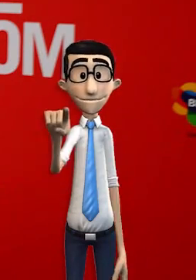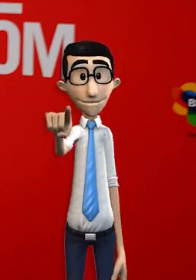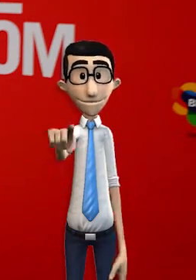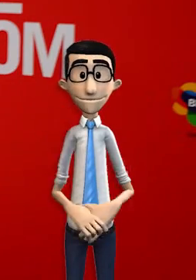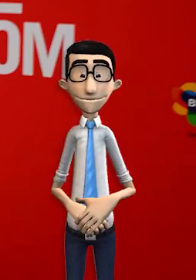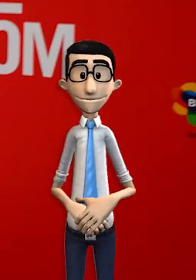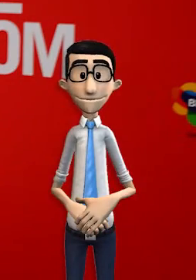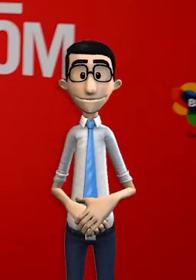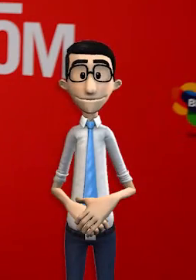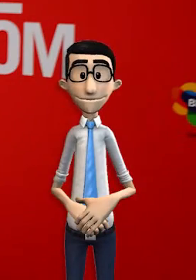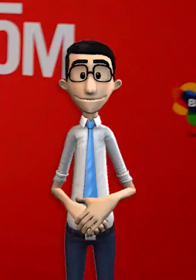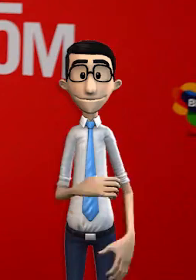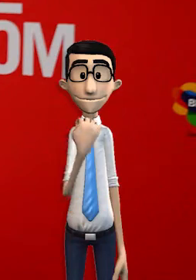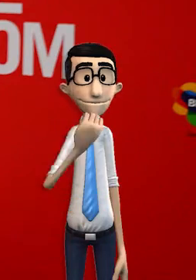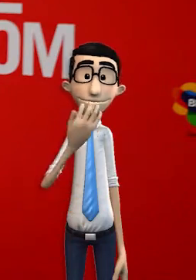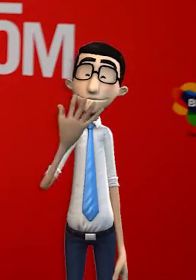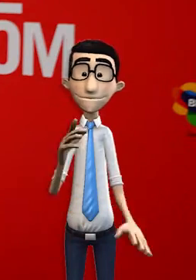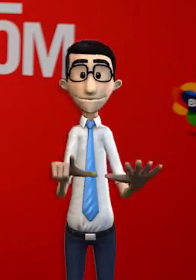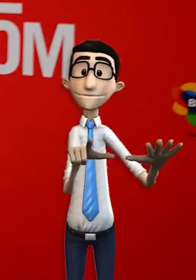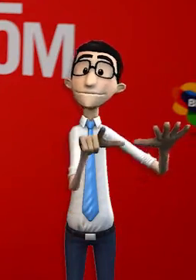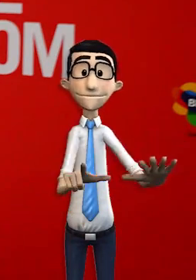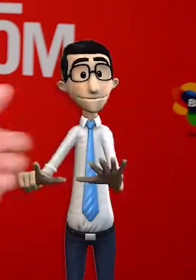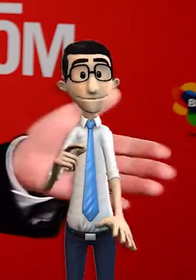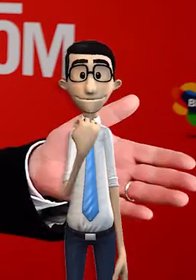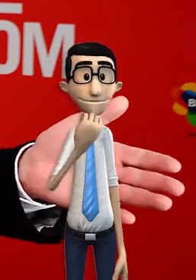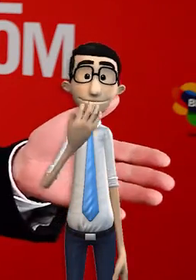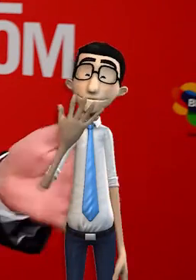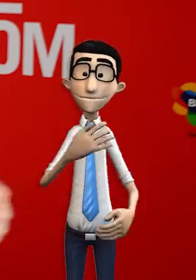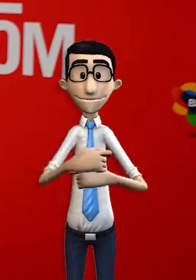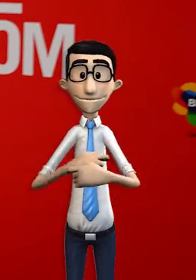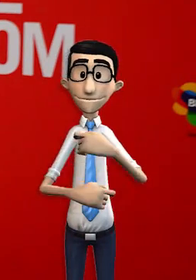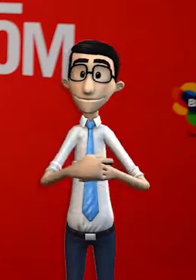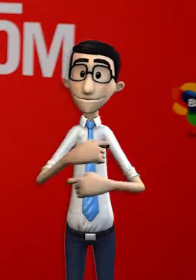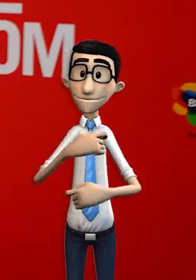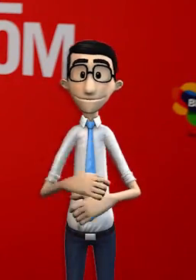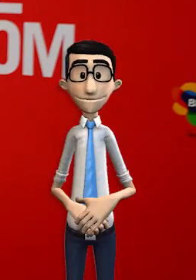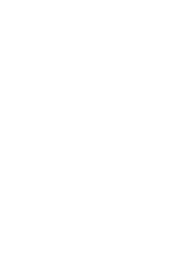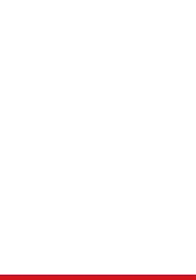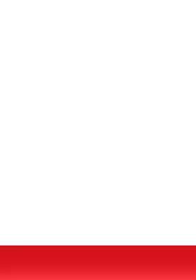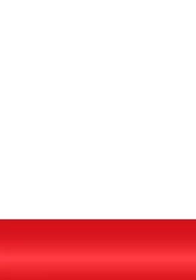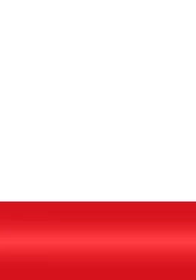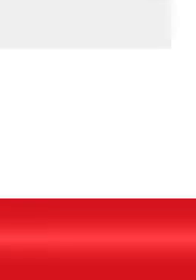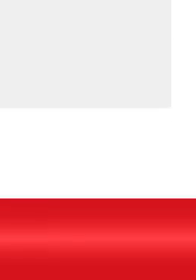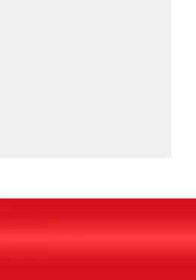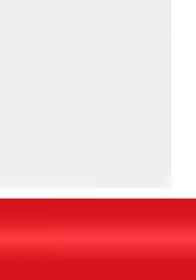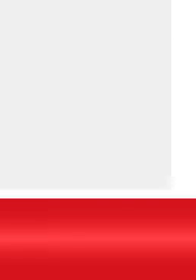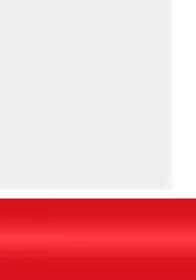todo trabalham para receber você cada vez melhor. Tenha uma boa semana, bons negócios!